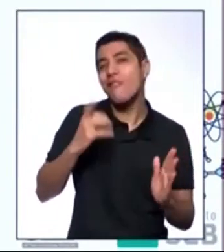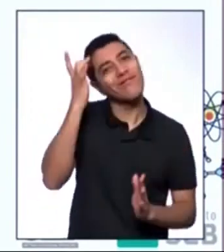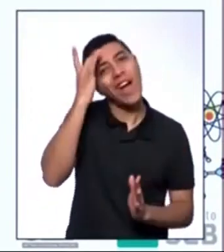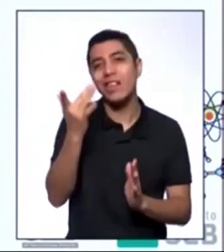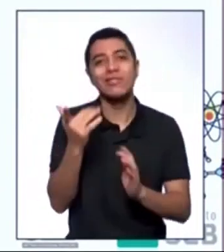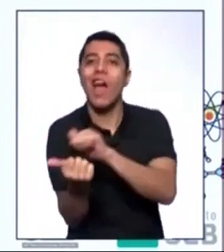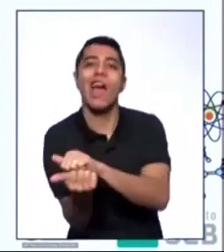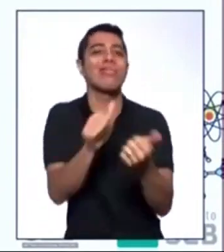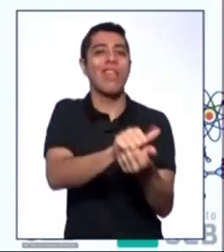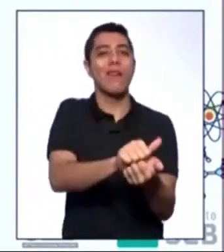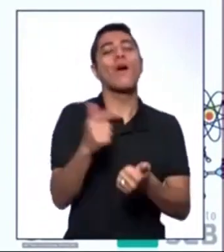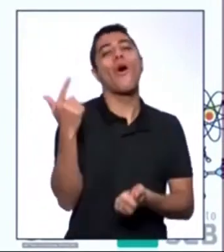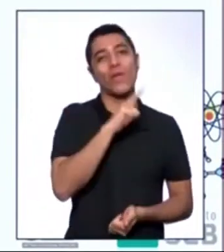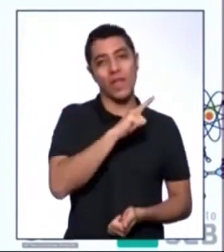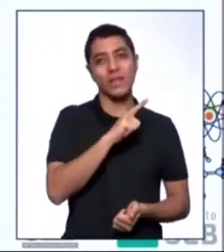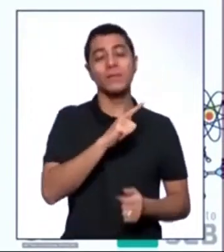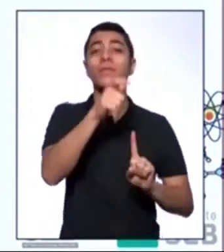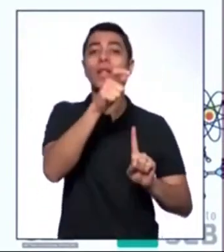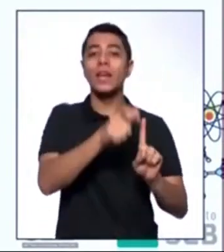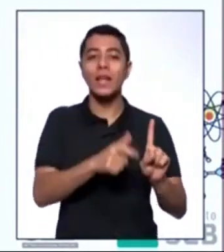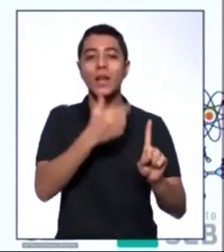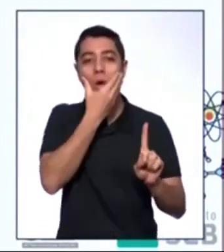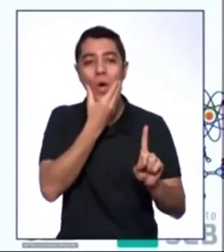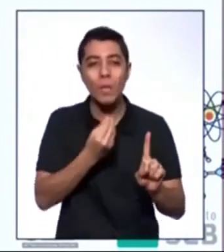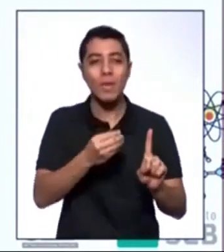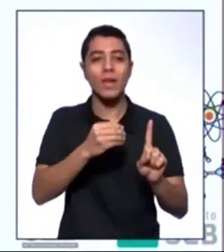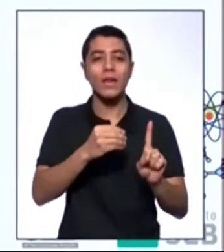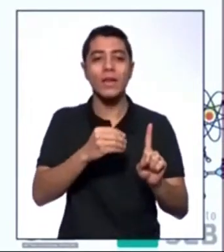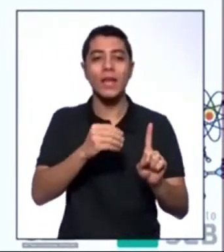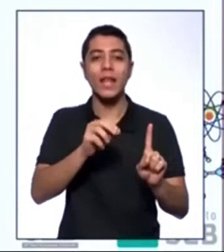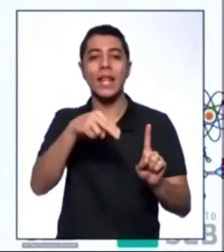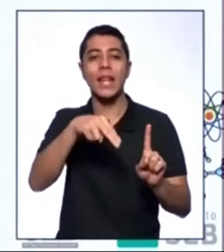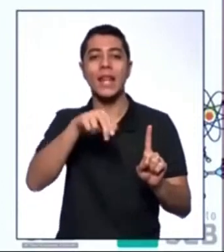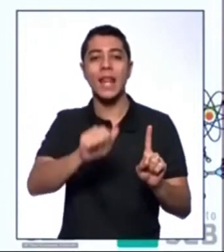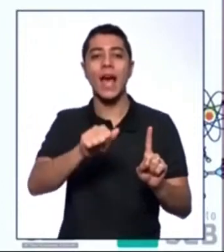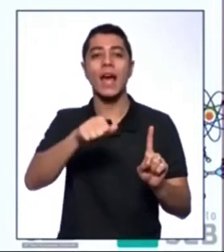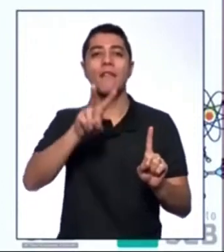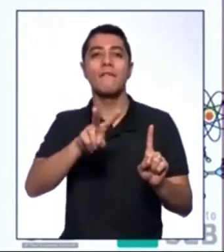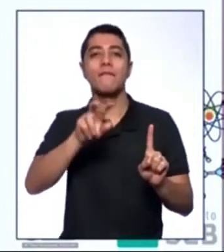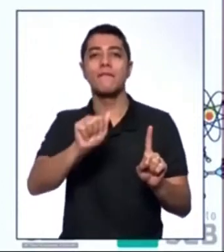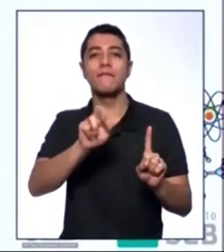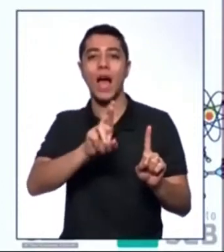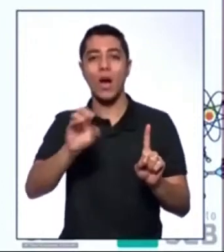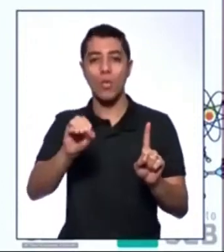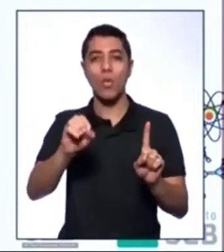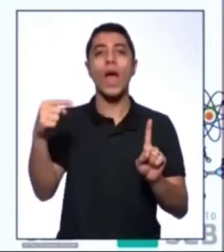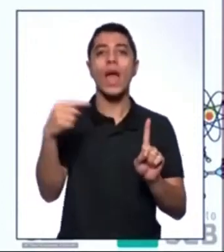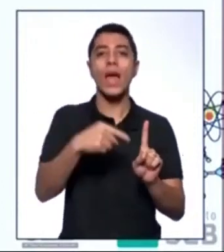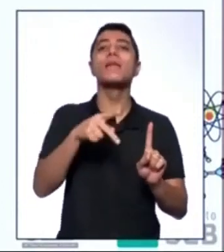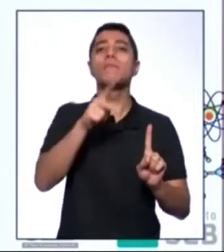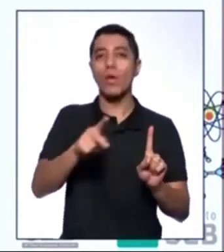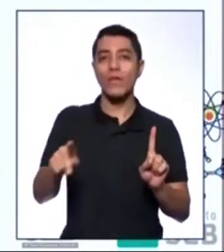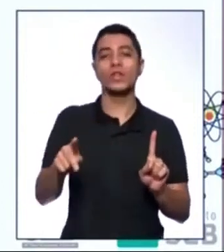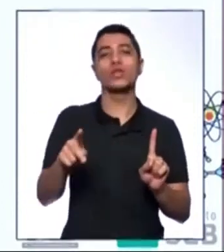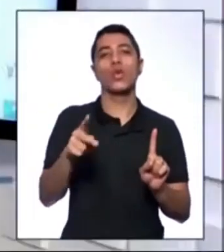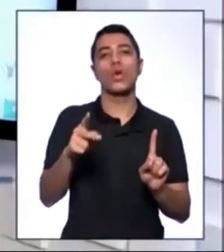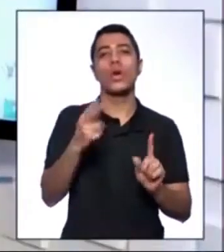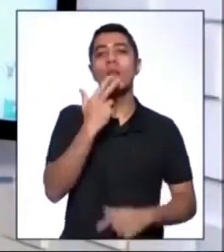Navarro, professor livre docente da língua tupi e da literatura colonial do estado de São Paulo. Volta só um